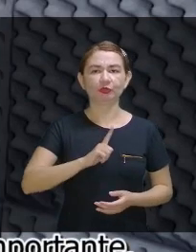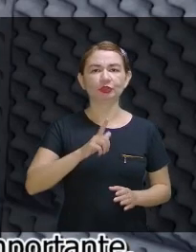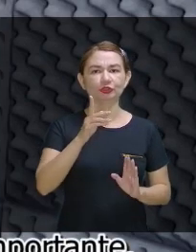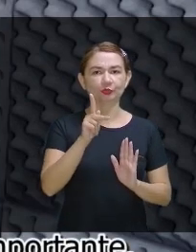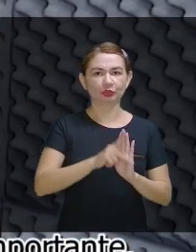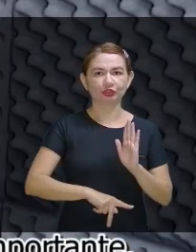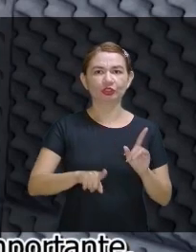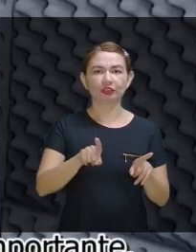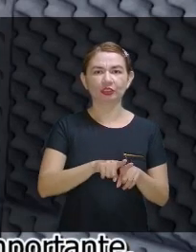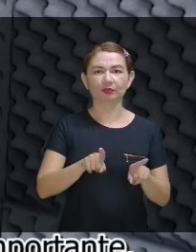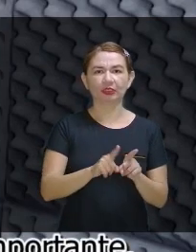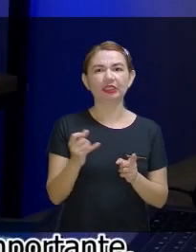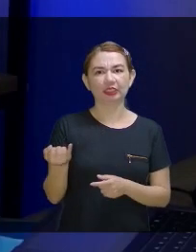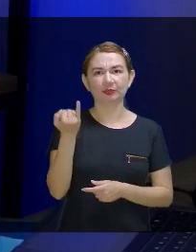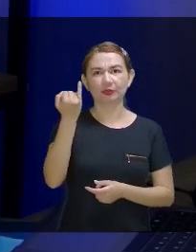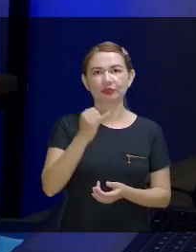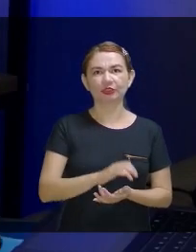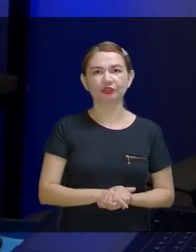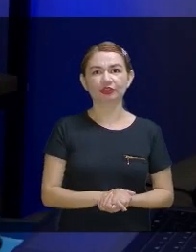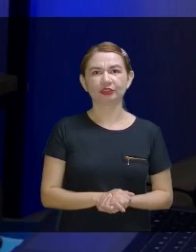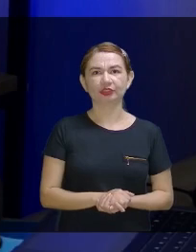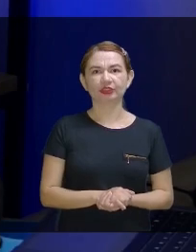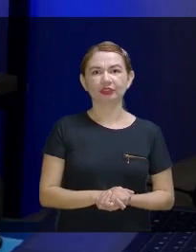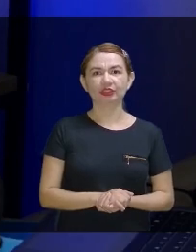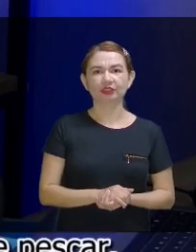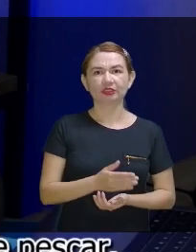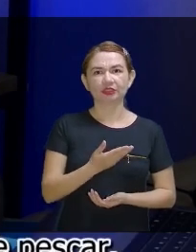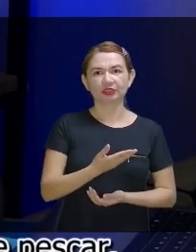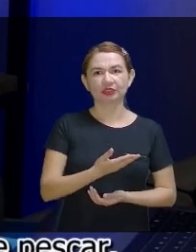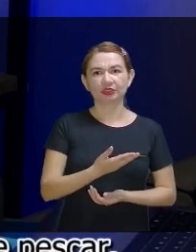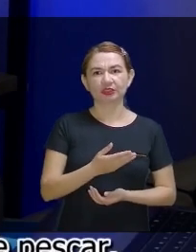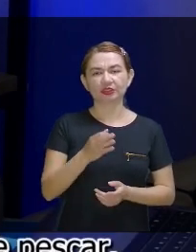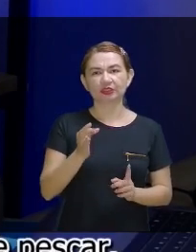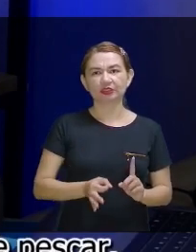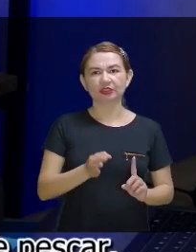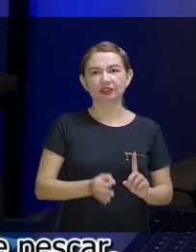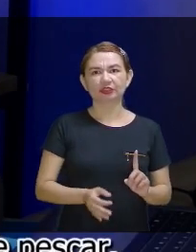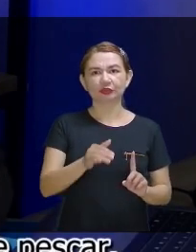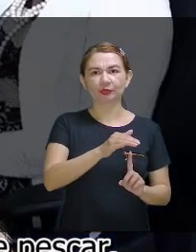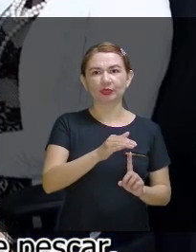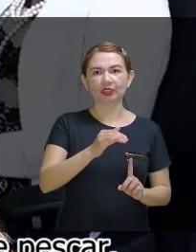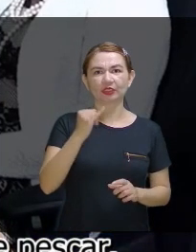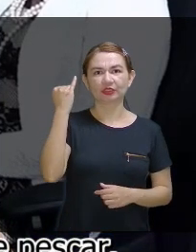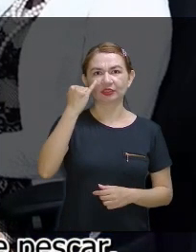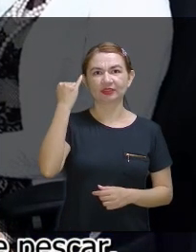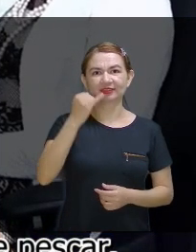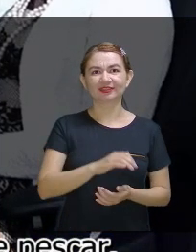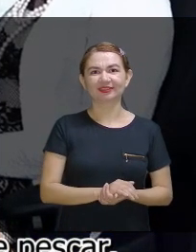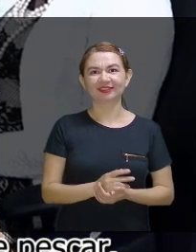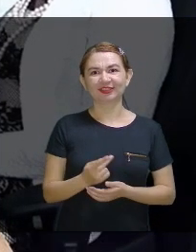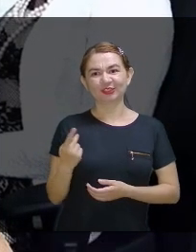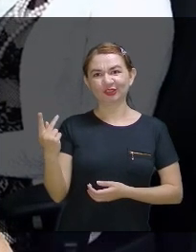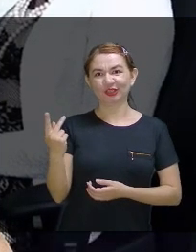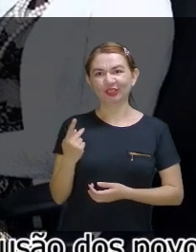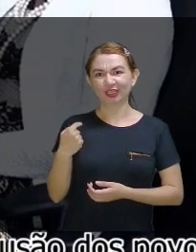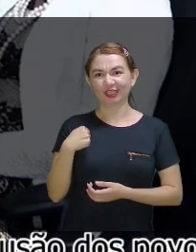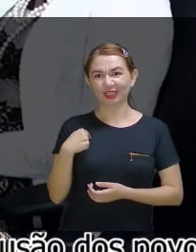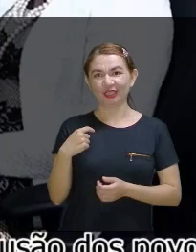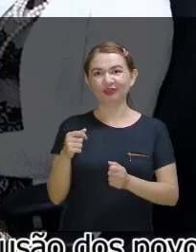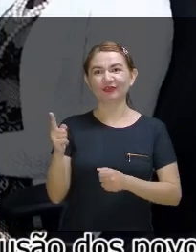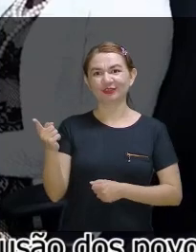também, e isso é muito importante. Muito bom. Doutor João, você queria fazer algum comentário? Queria dizer que Silmar e eu gostamos muito de pescar.